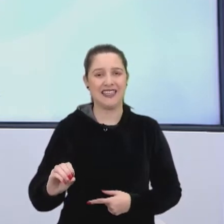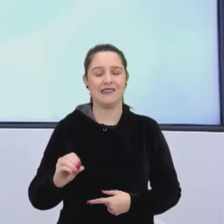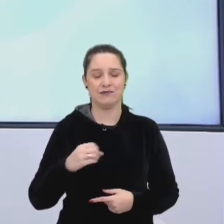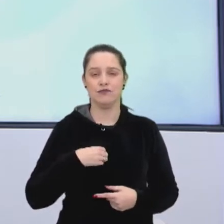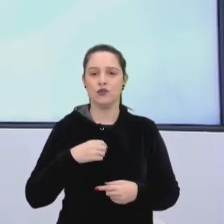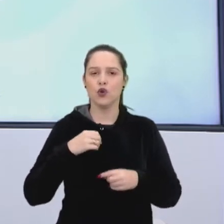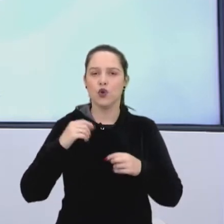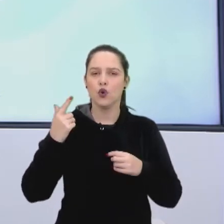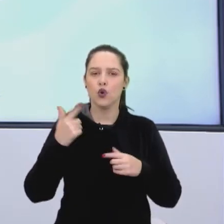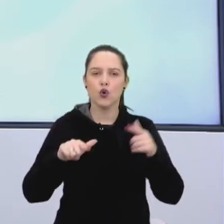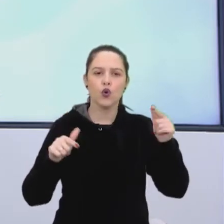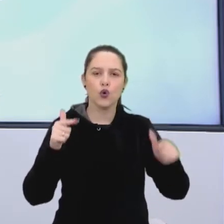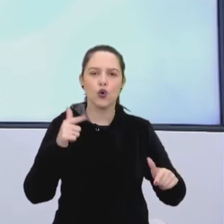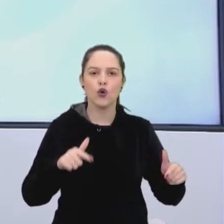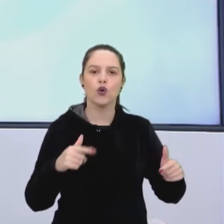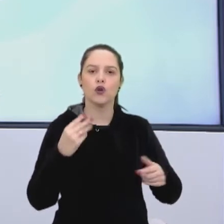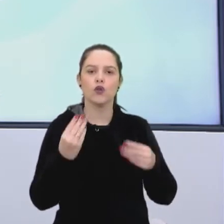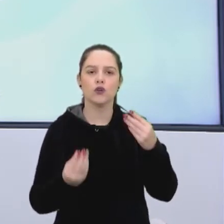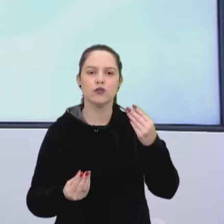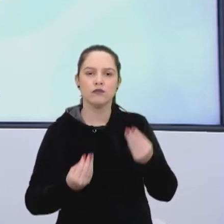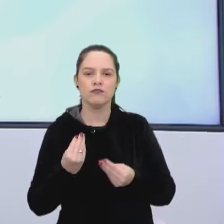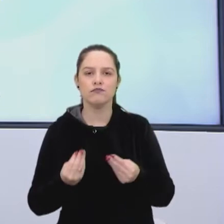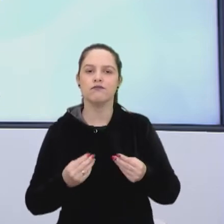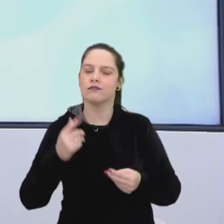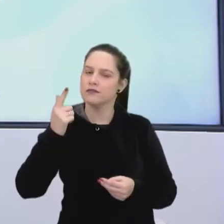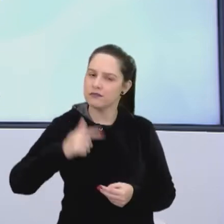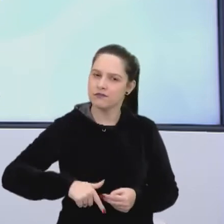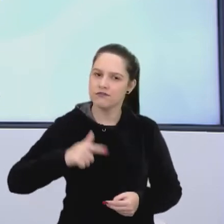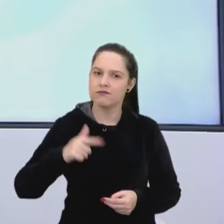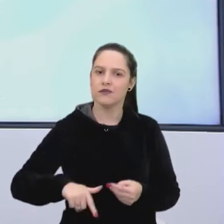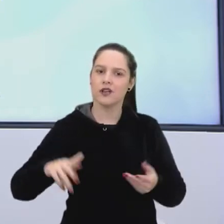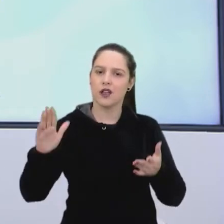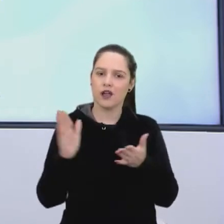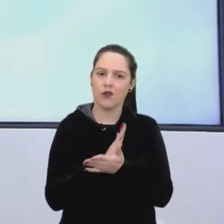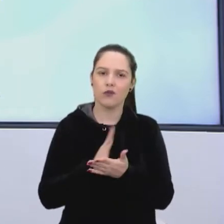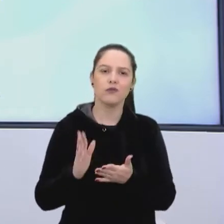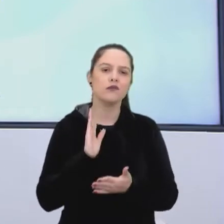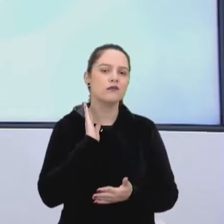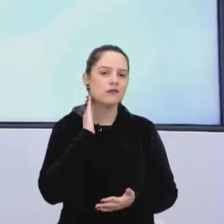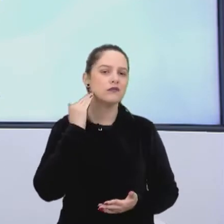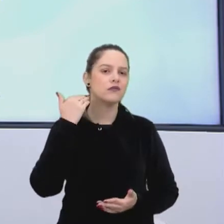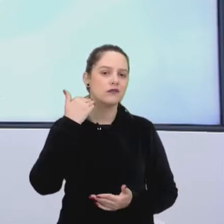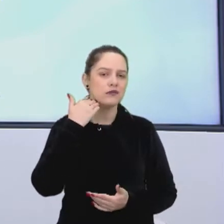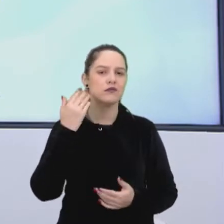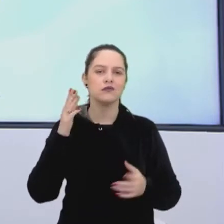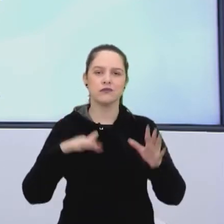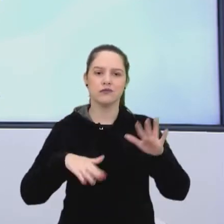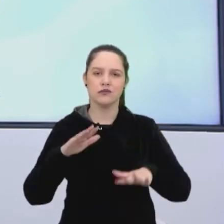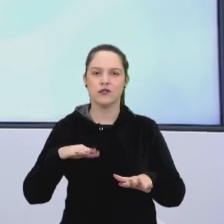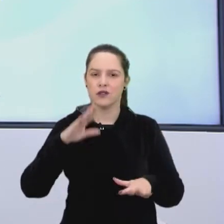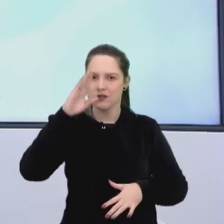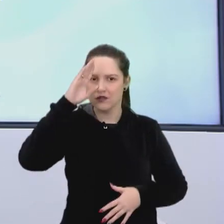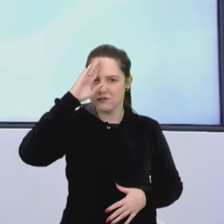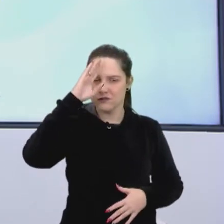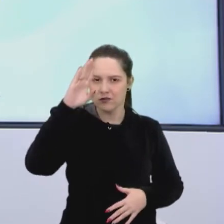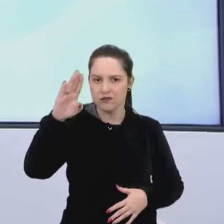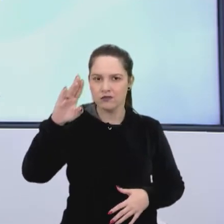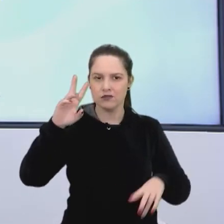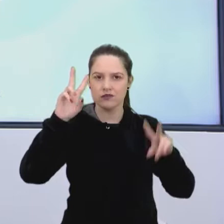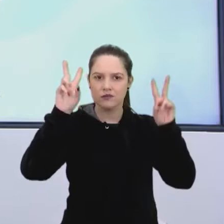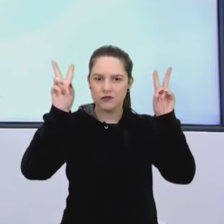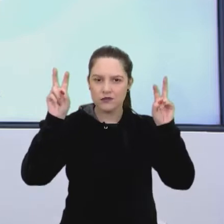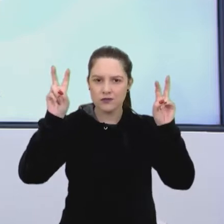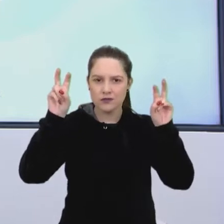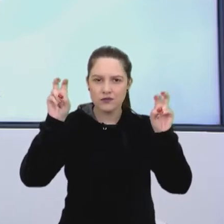de Estocolmo e outras conferências. Mas algumas conferências aí, elas tratavam aí principalmente na questão aí da